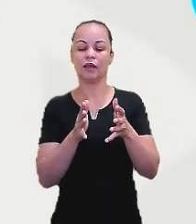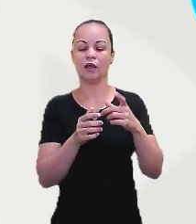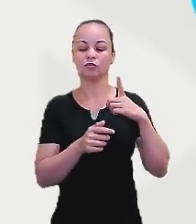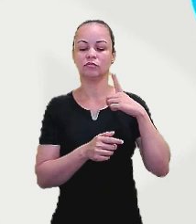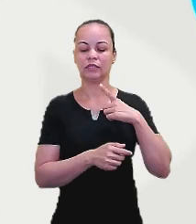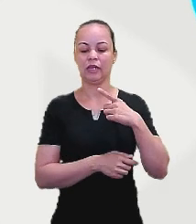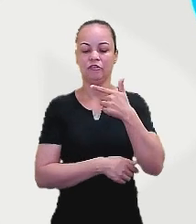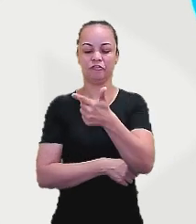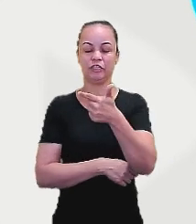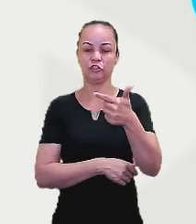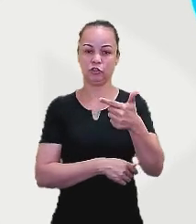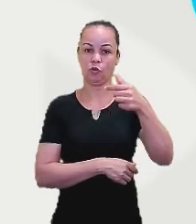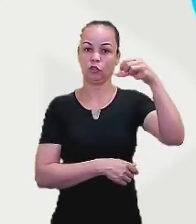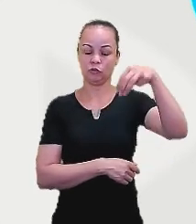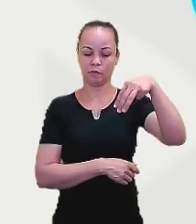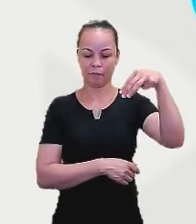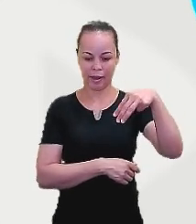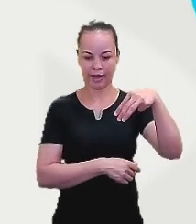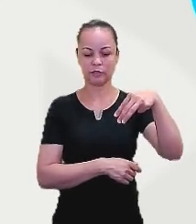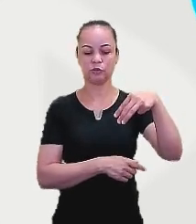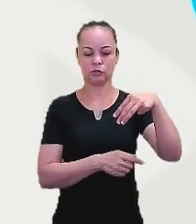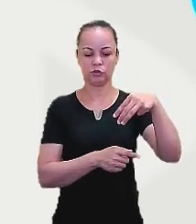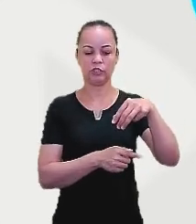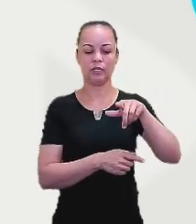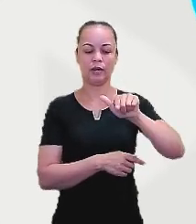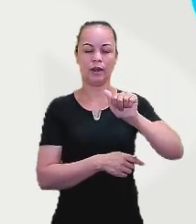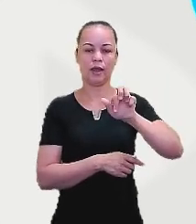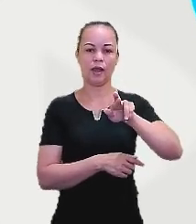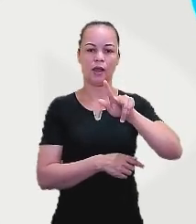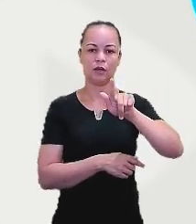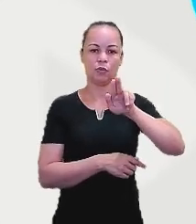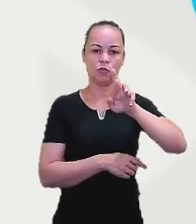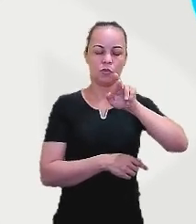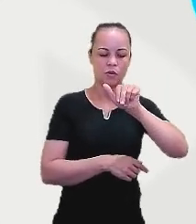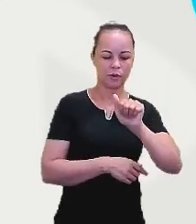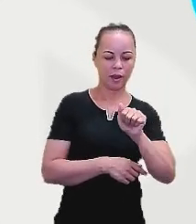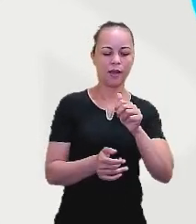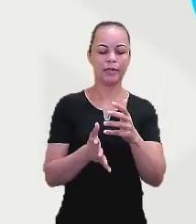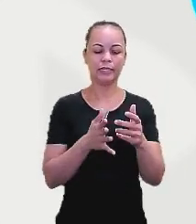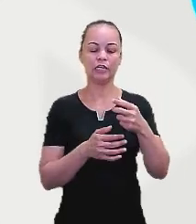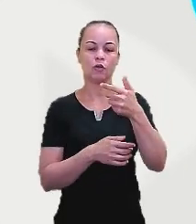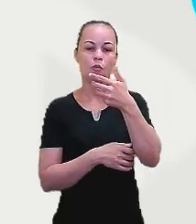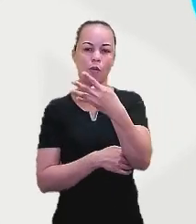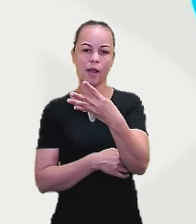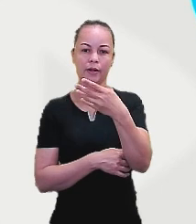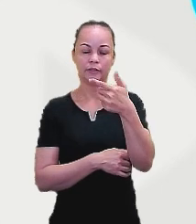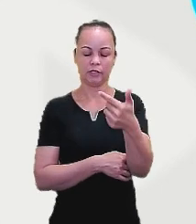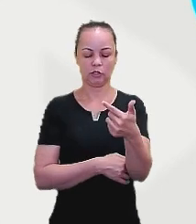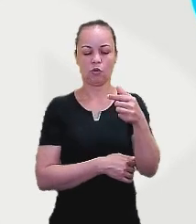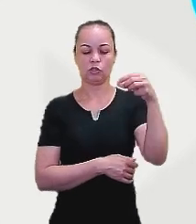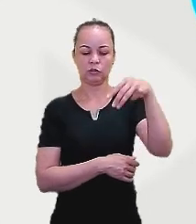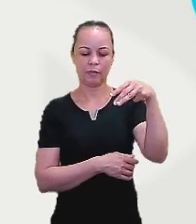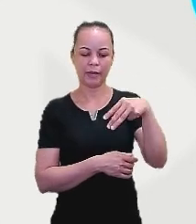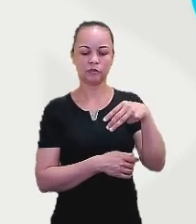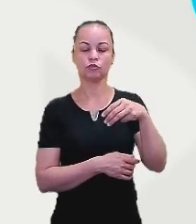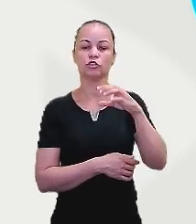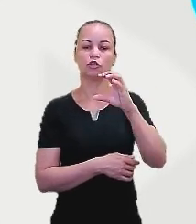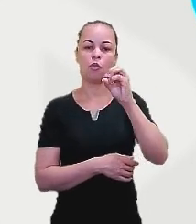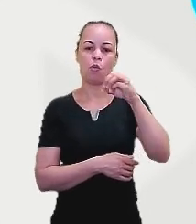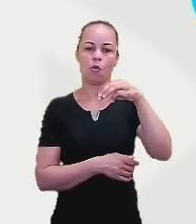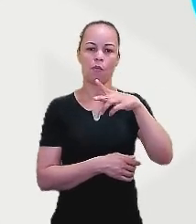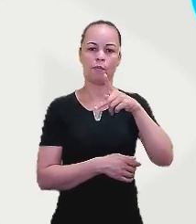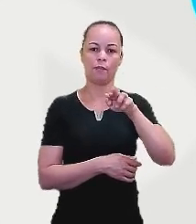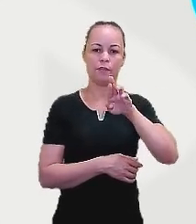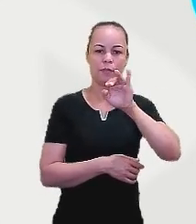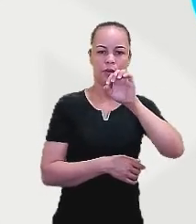metros de largura e 42 metros de comprimento. Um aluno que dá uma volta completa nessa